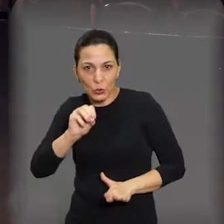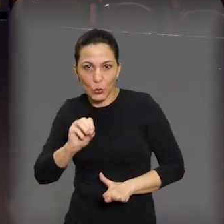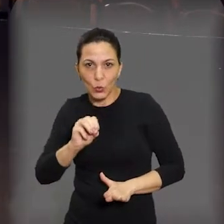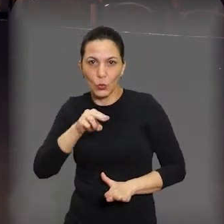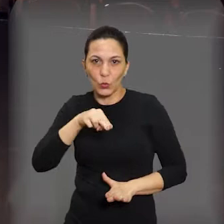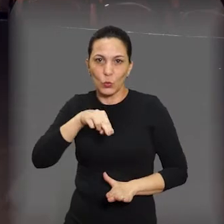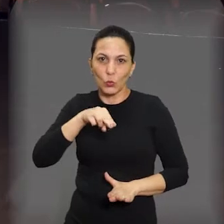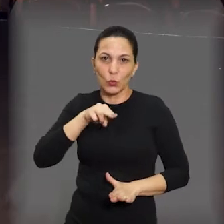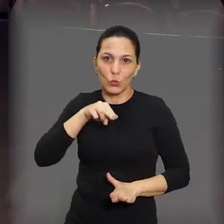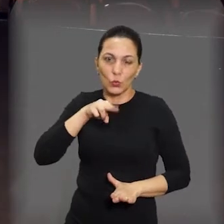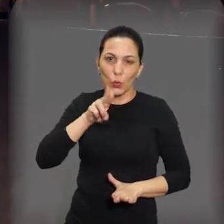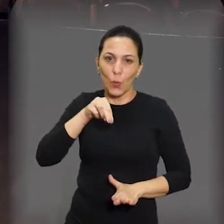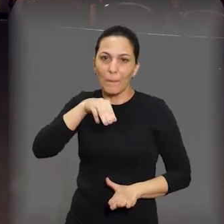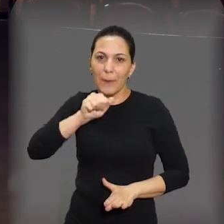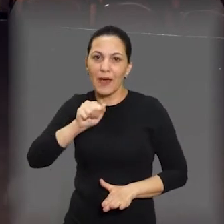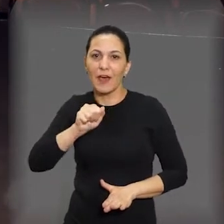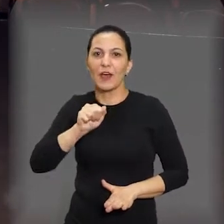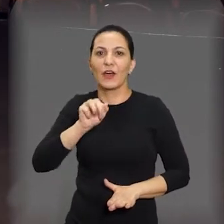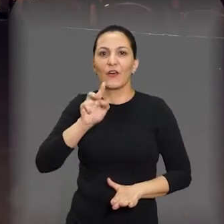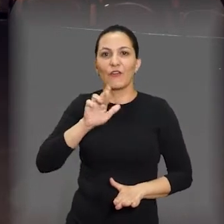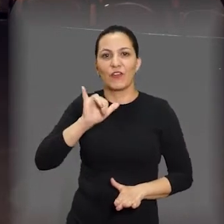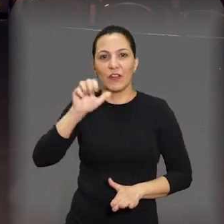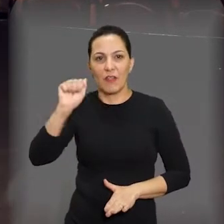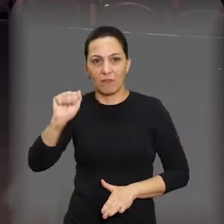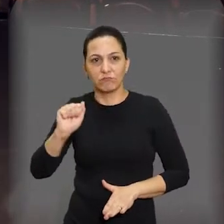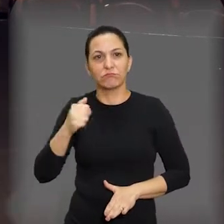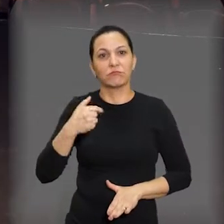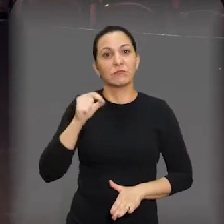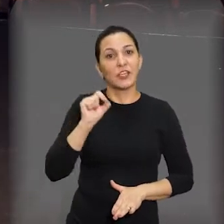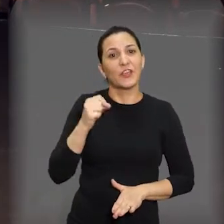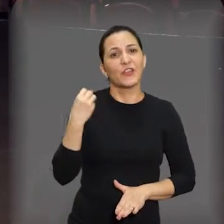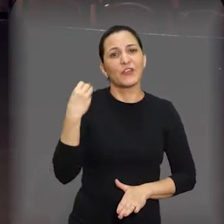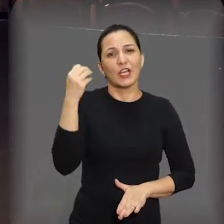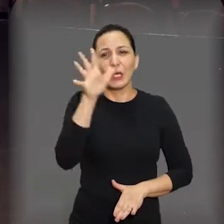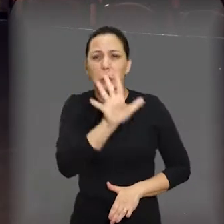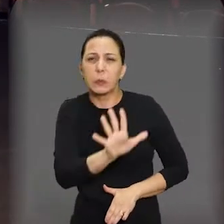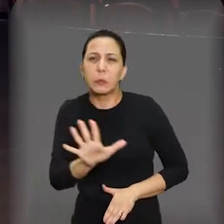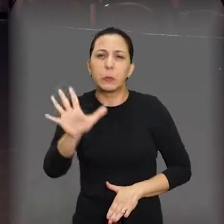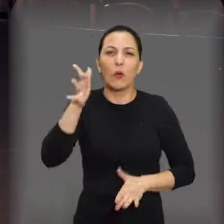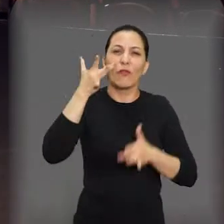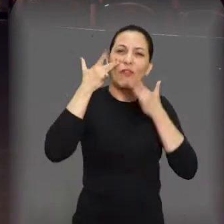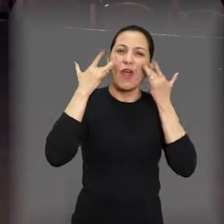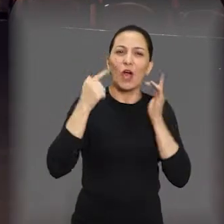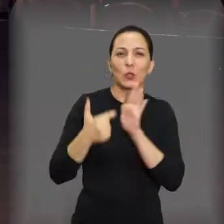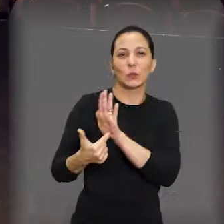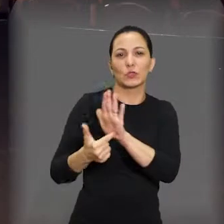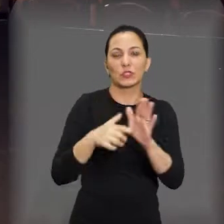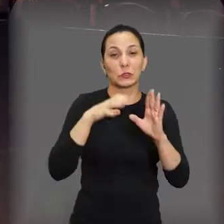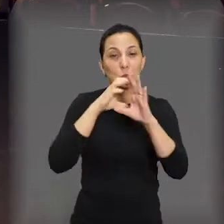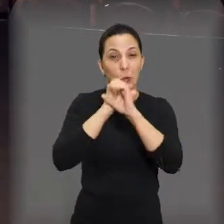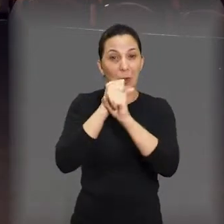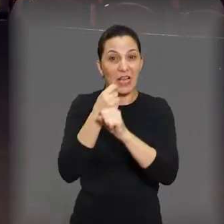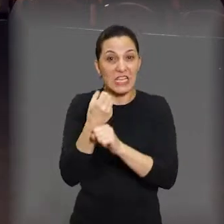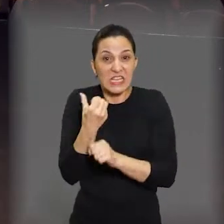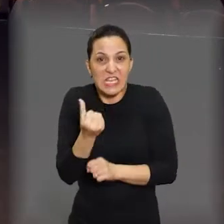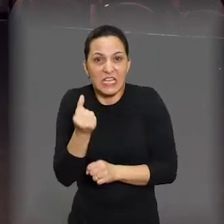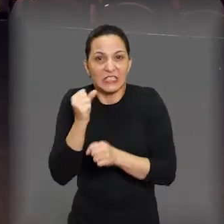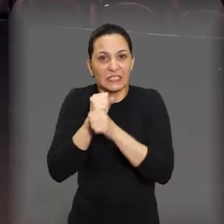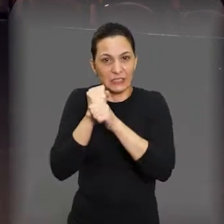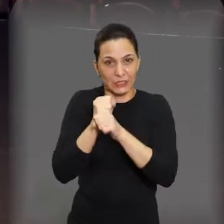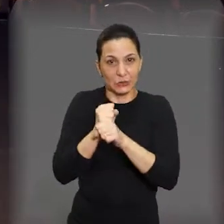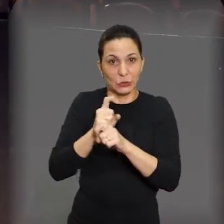assim muito com ela. A peça já estava há 6 anos em cartaz e eu fiquei mais 7 no elenco. Então, foi um espetáculo que ficou muitos